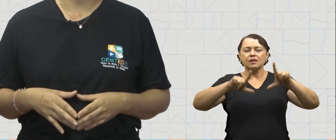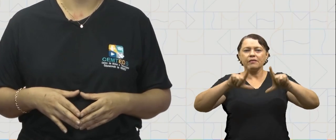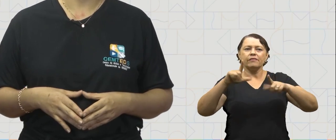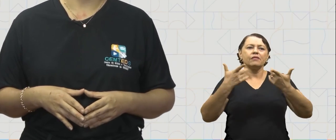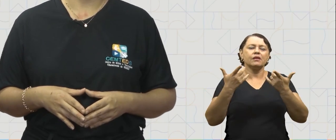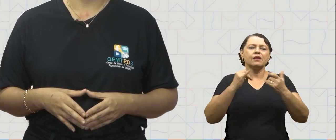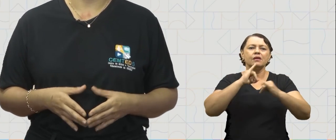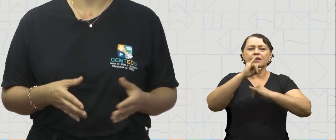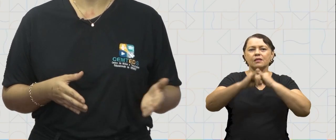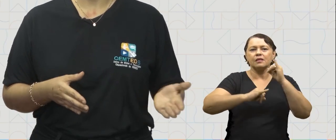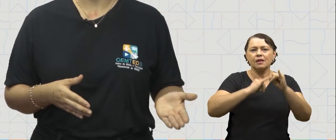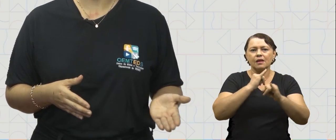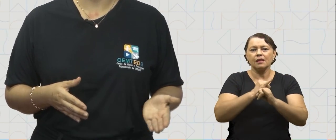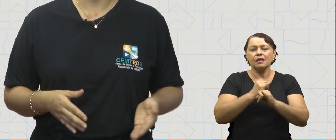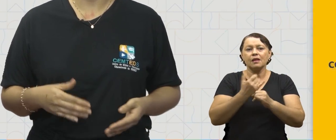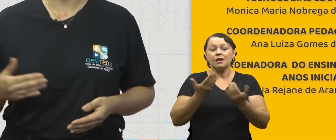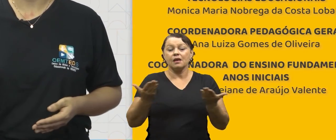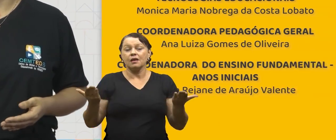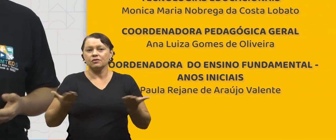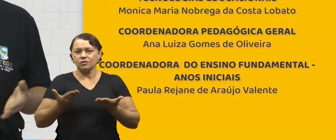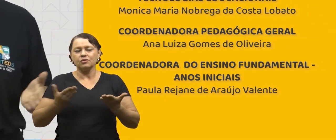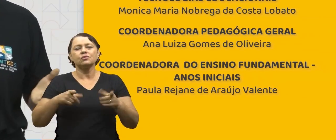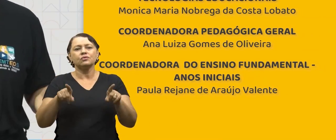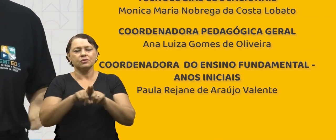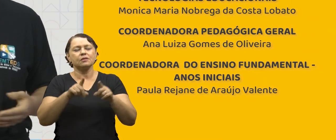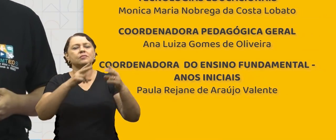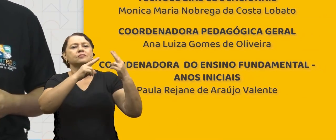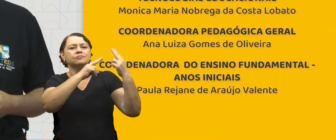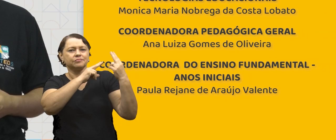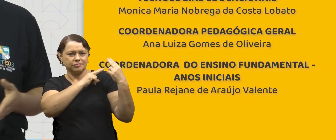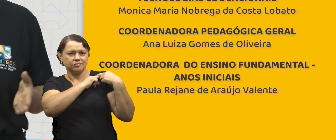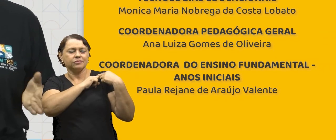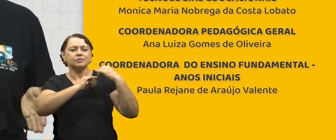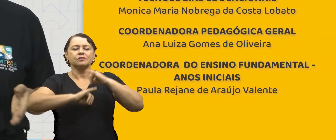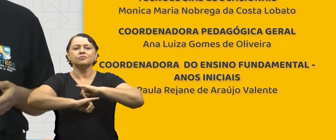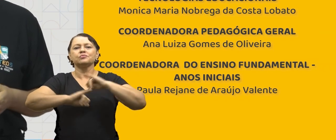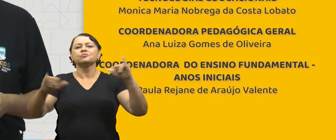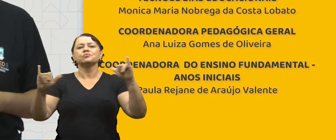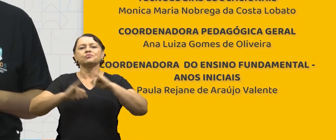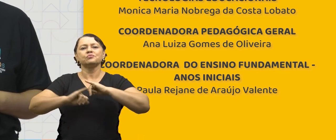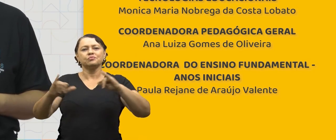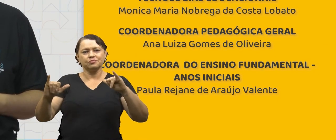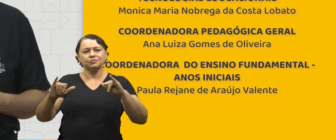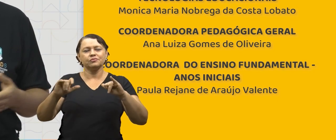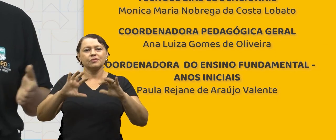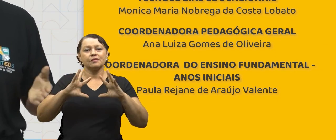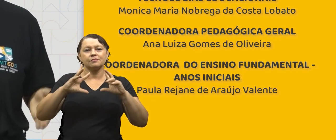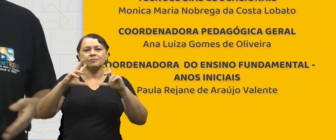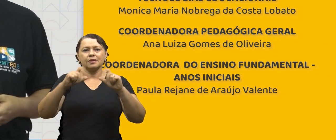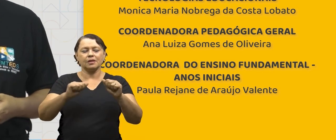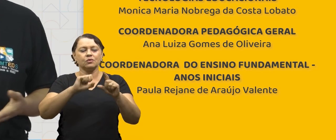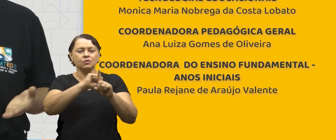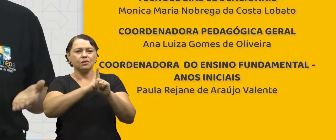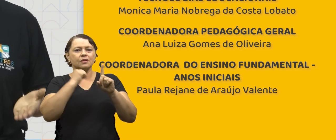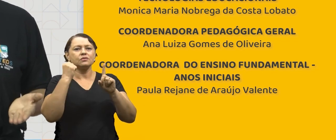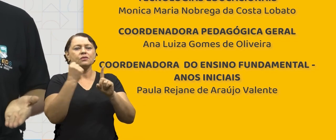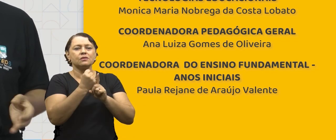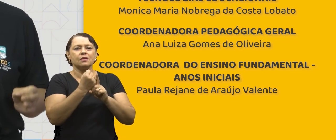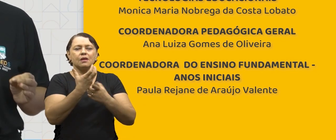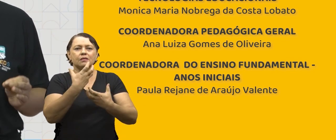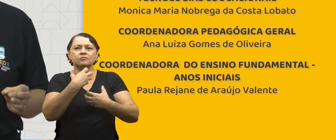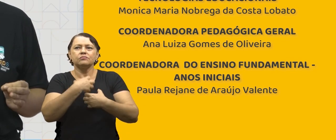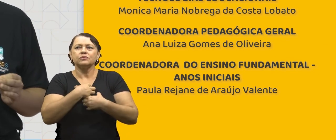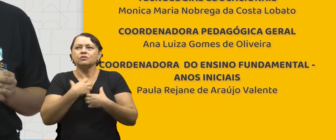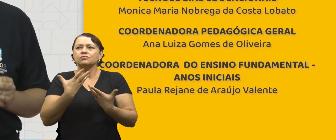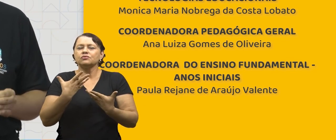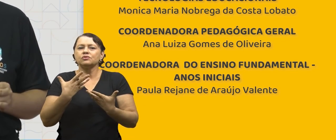veículos de comunicação, que atualmente também são responsáveis por divulgar notícias para a sociedade de uma